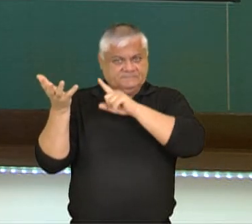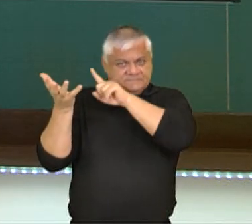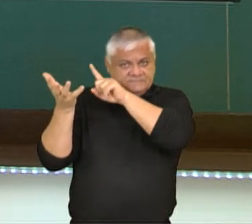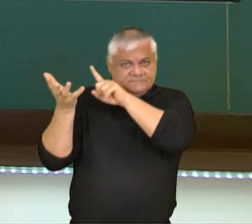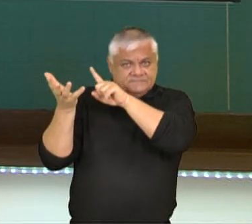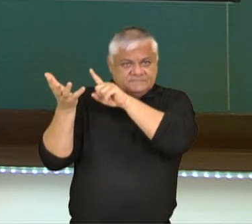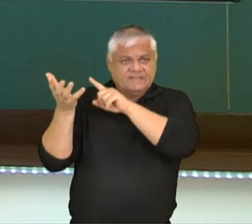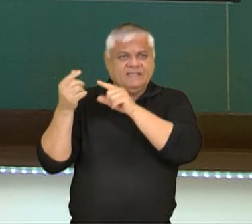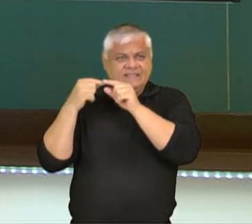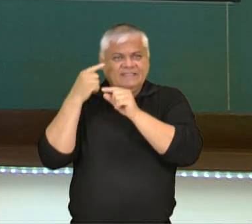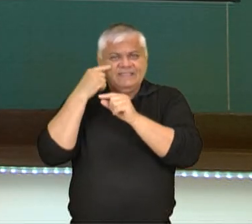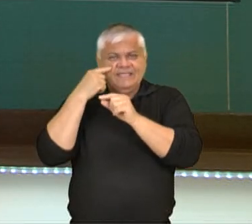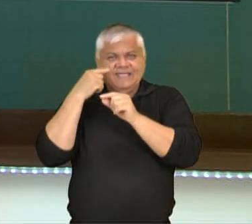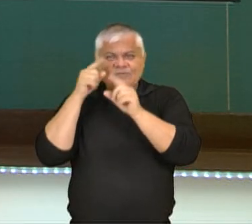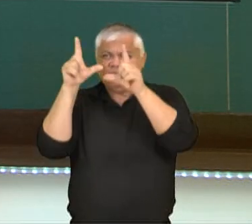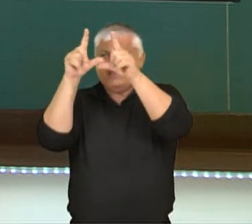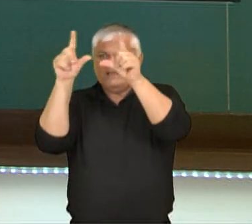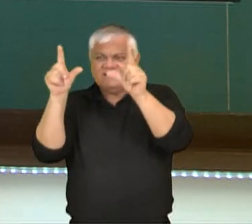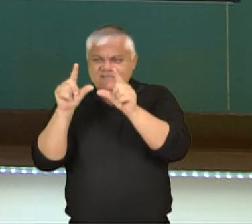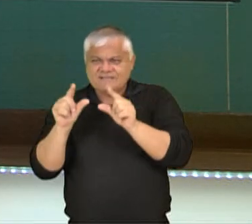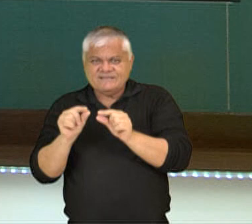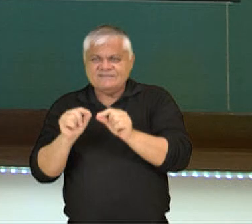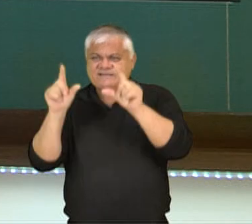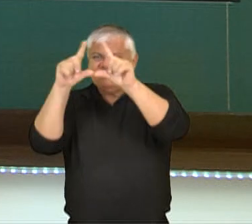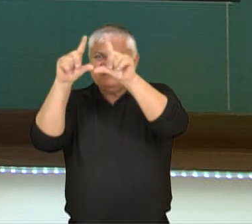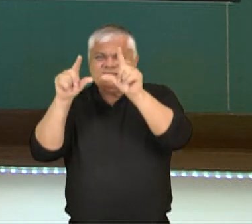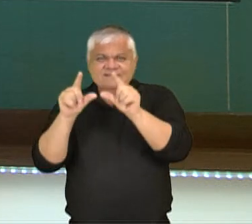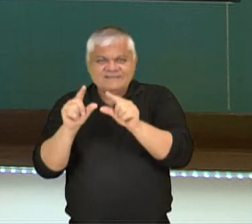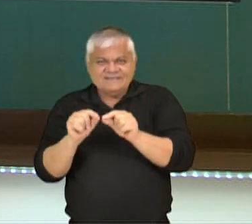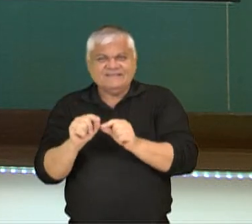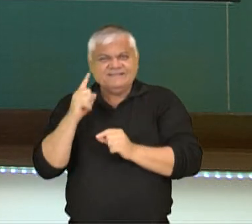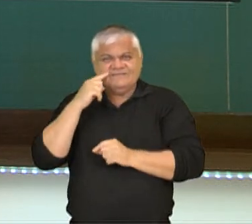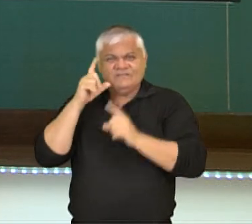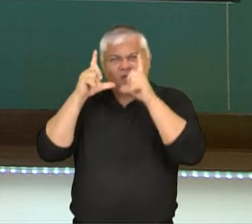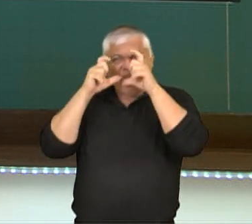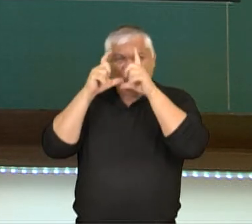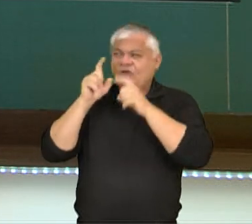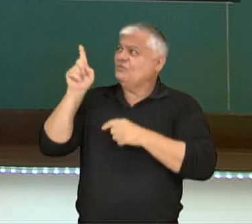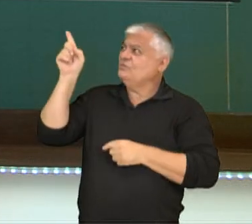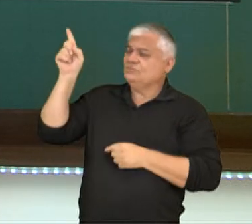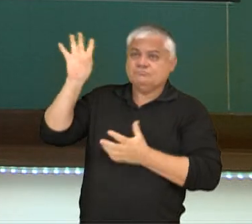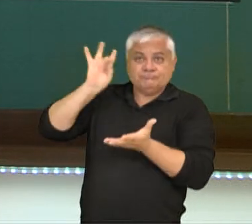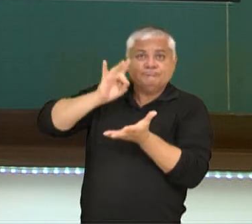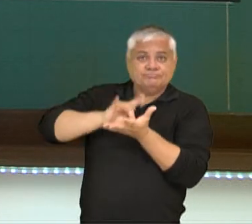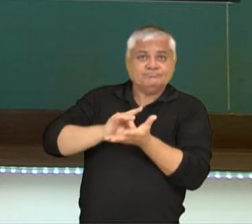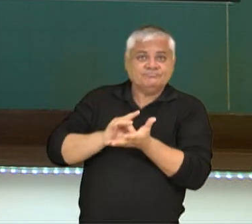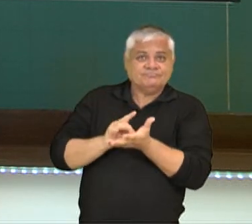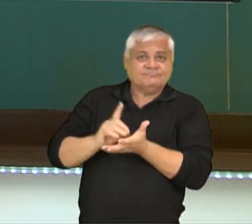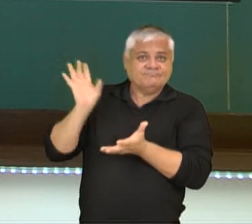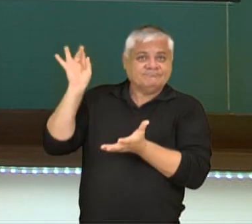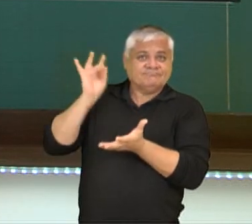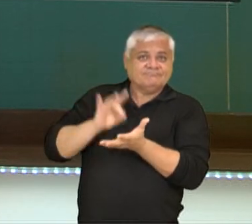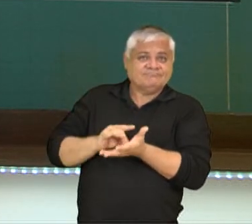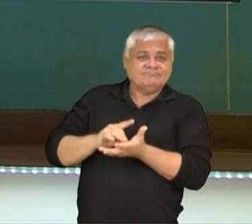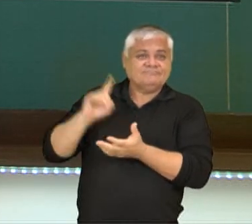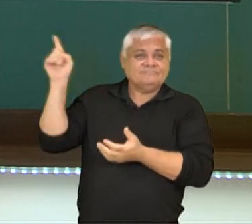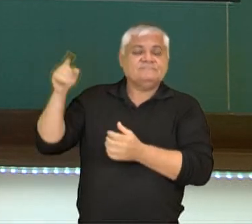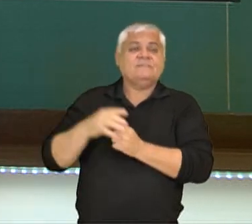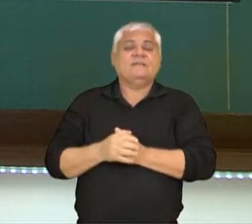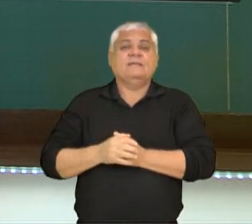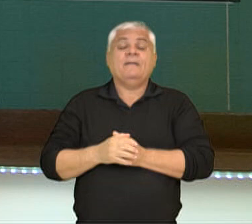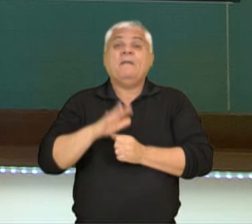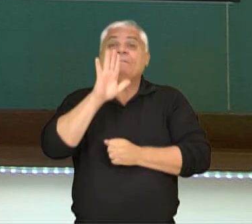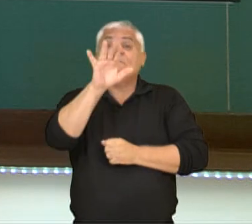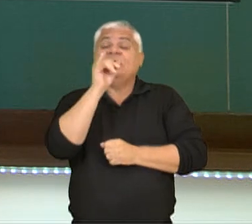Aqui nós vemos, a gente vê uma imagem real, digamos assim, né, uma folha tal como na realidade ali, né, a gente vê,